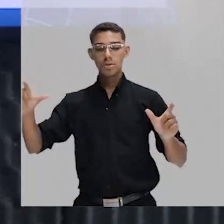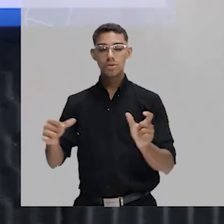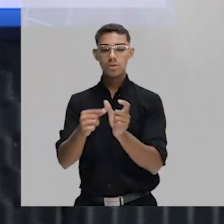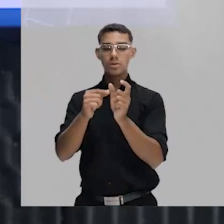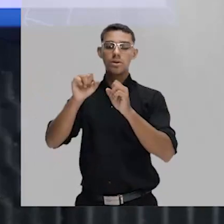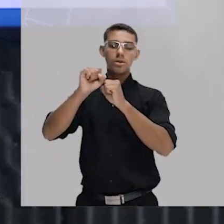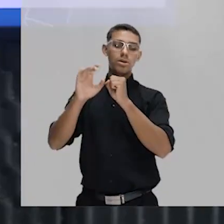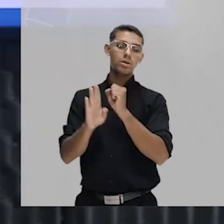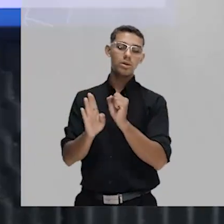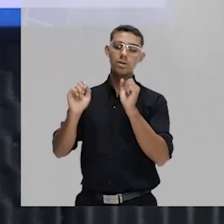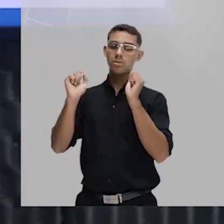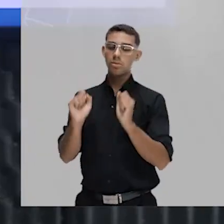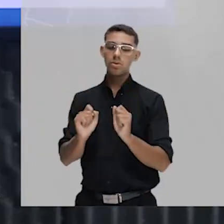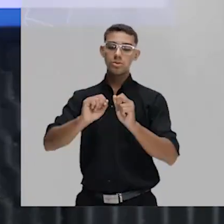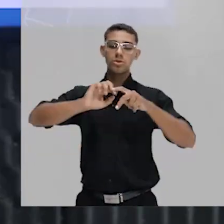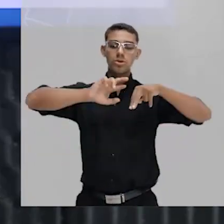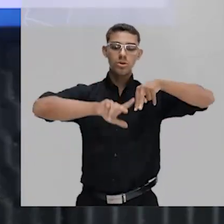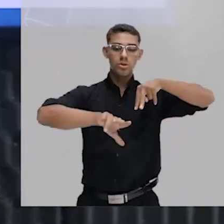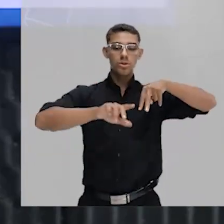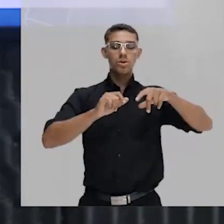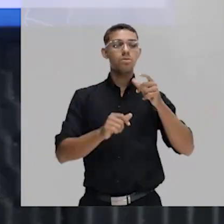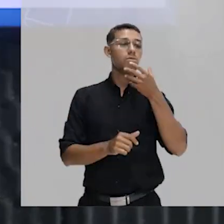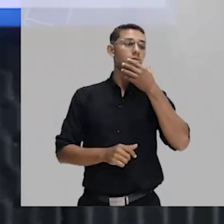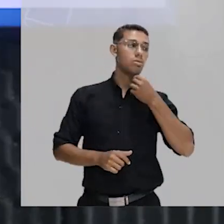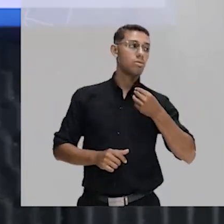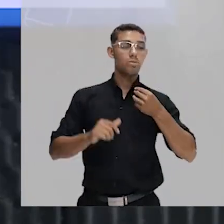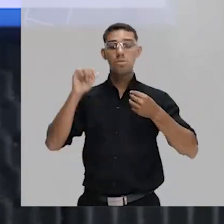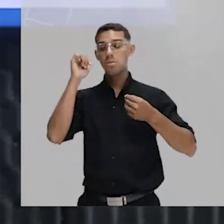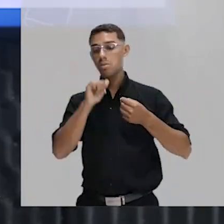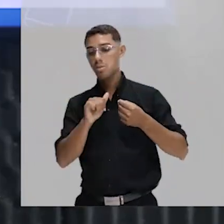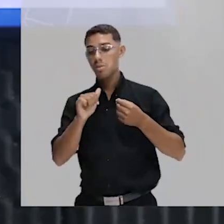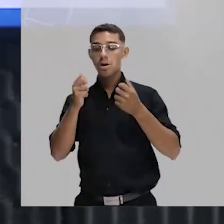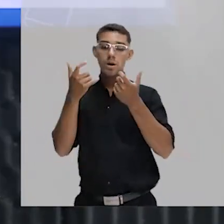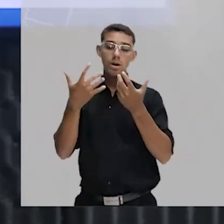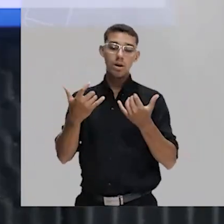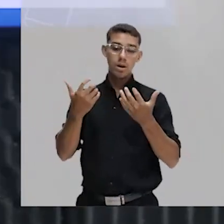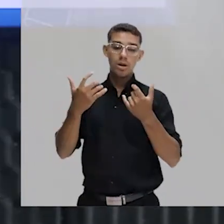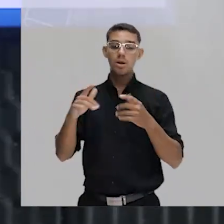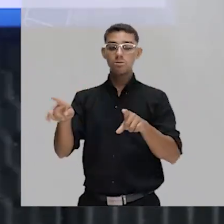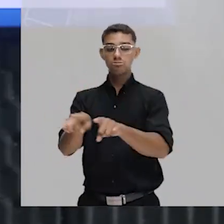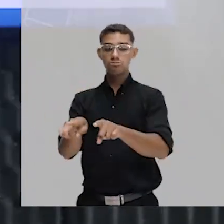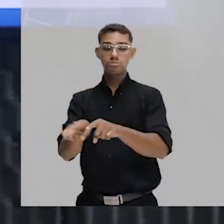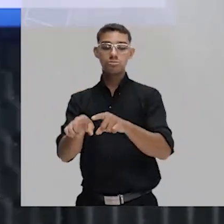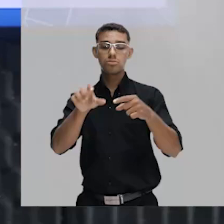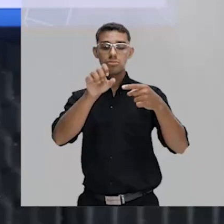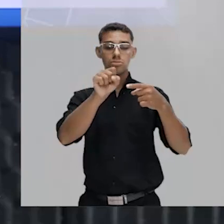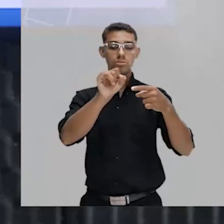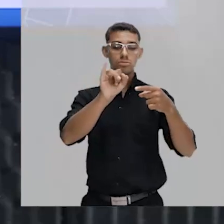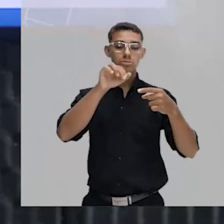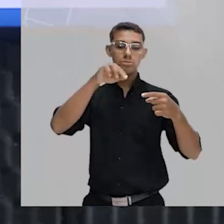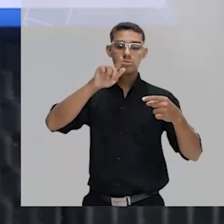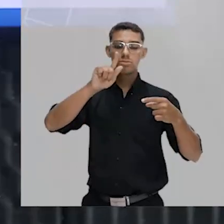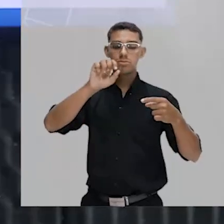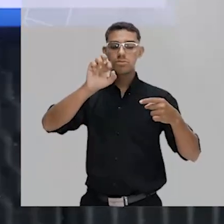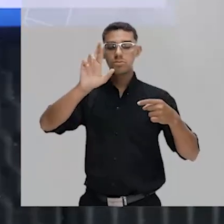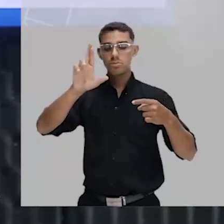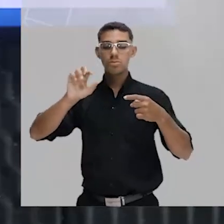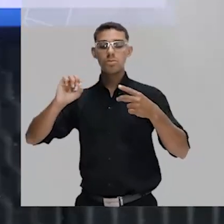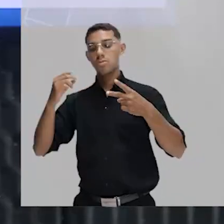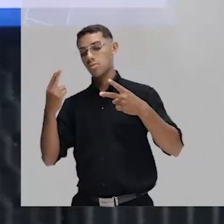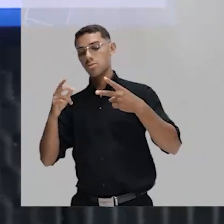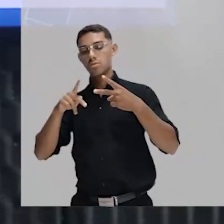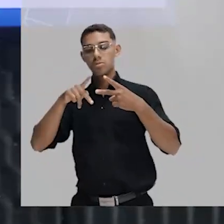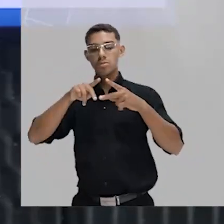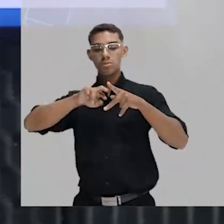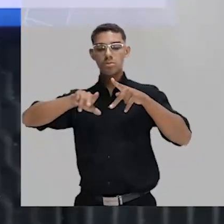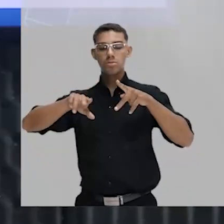né, feminino ou masculino, e o número singular ou plural dos substantivos. Então, eles estão ali também para determinar